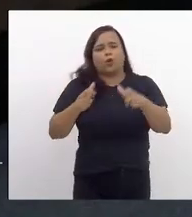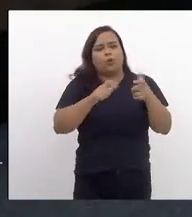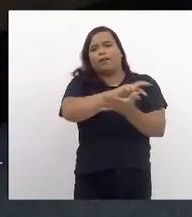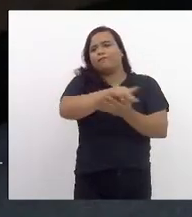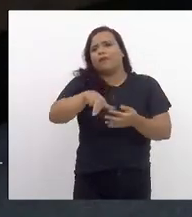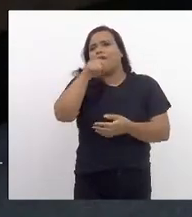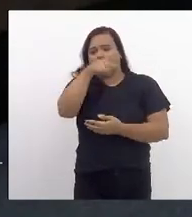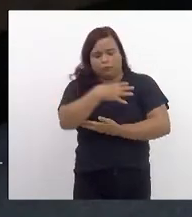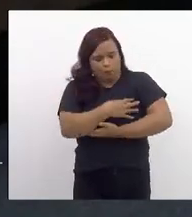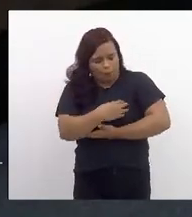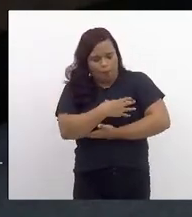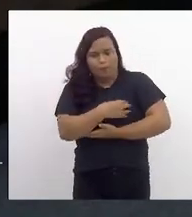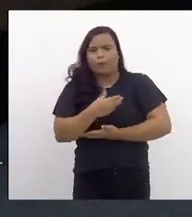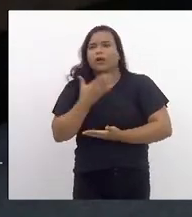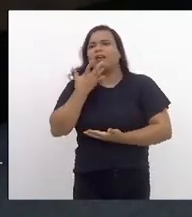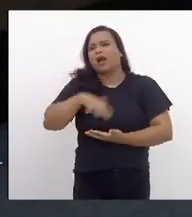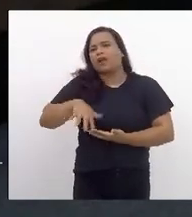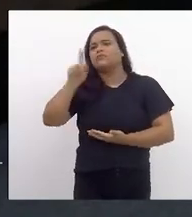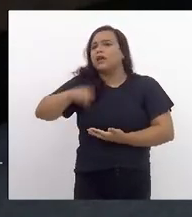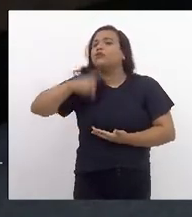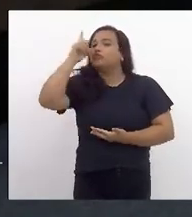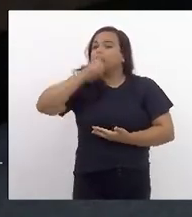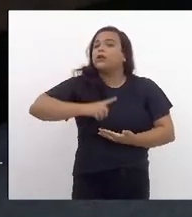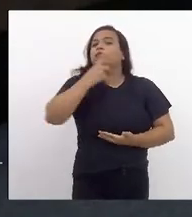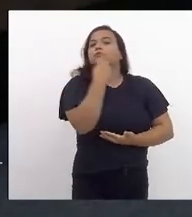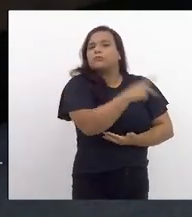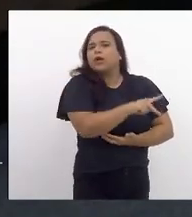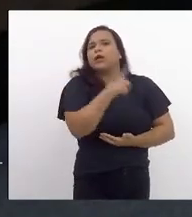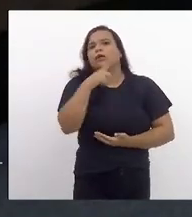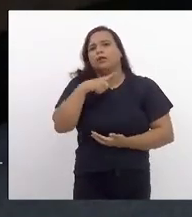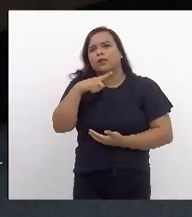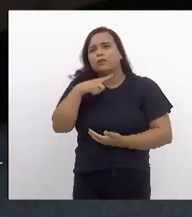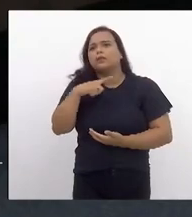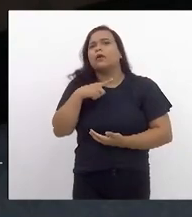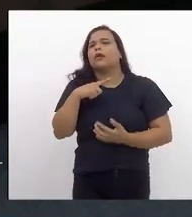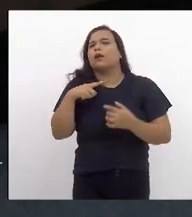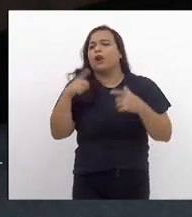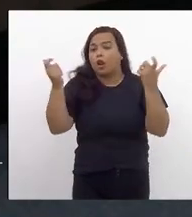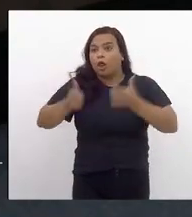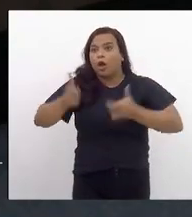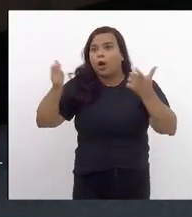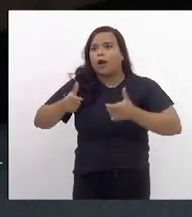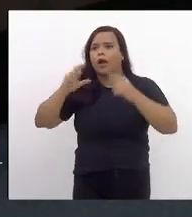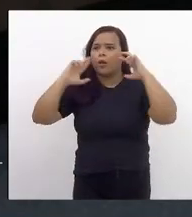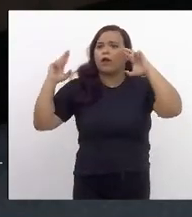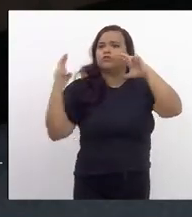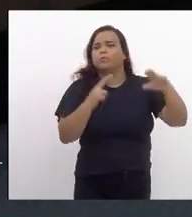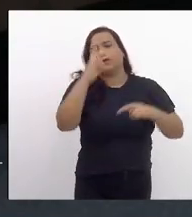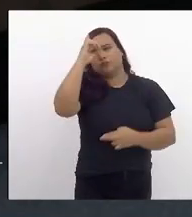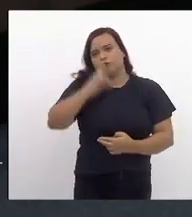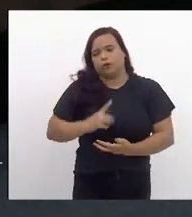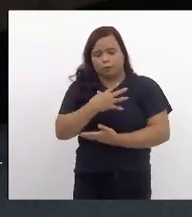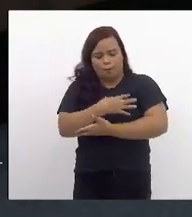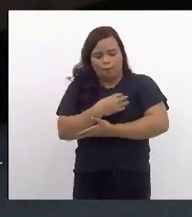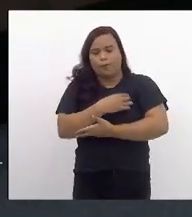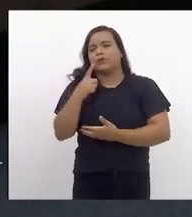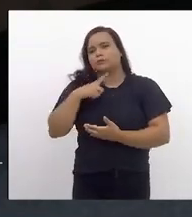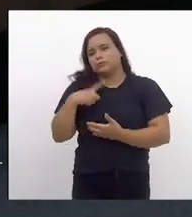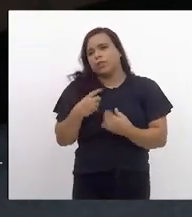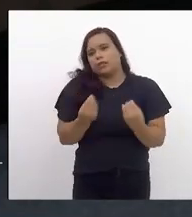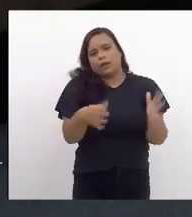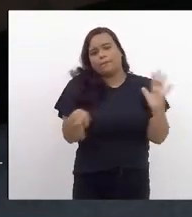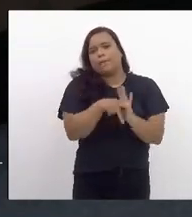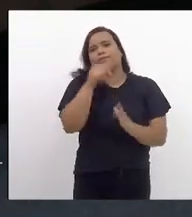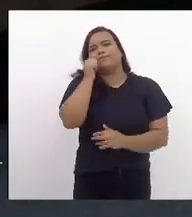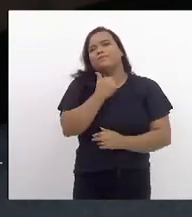uma criança e é direito dessa mulher ter espaços que respeitem o direito à amamentação. Então, gostaria